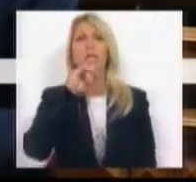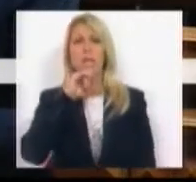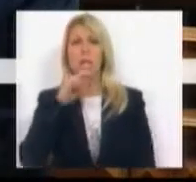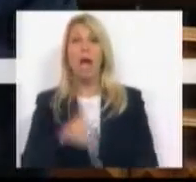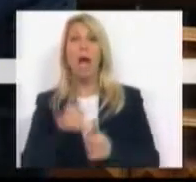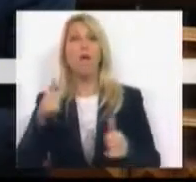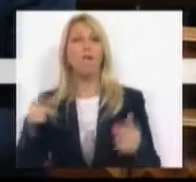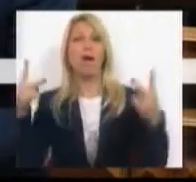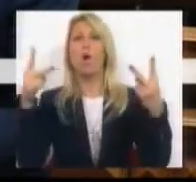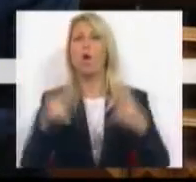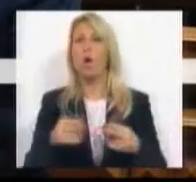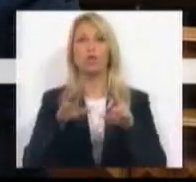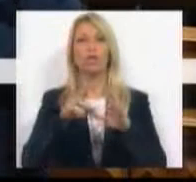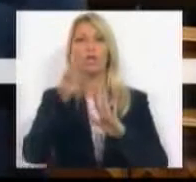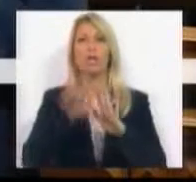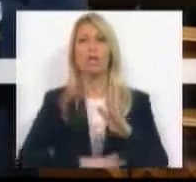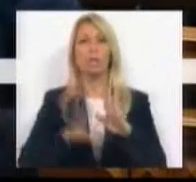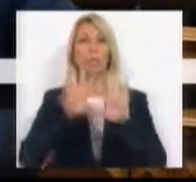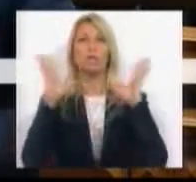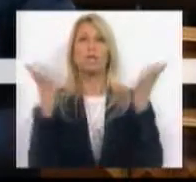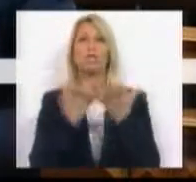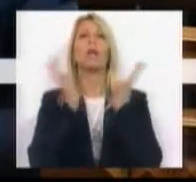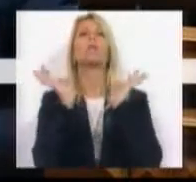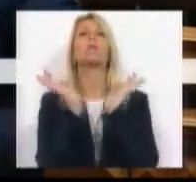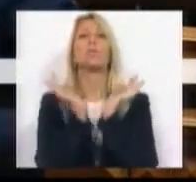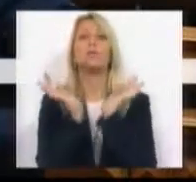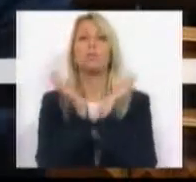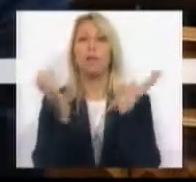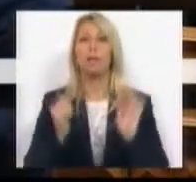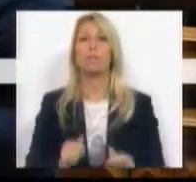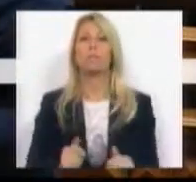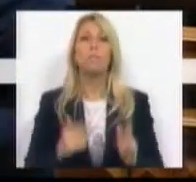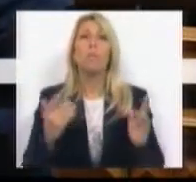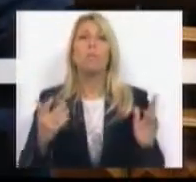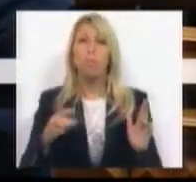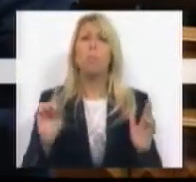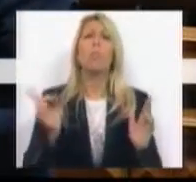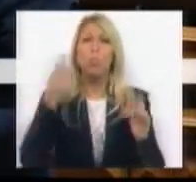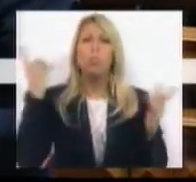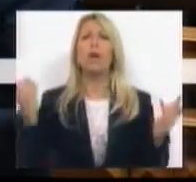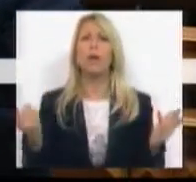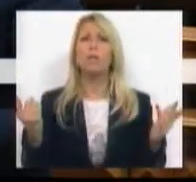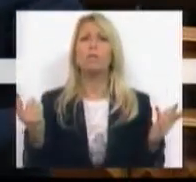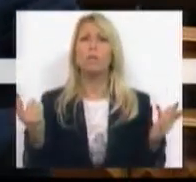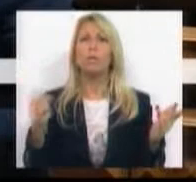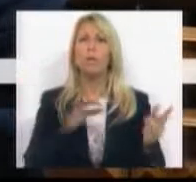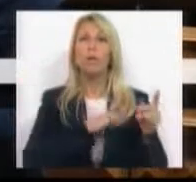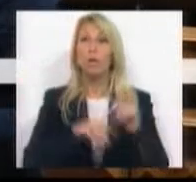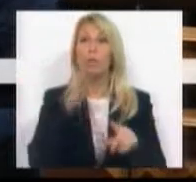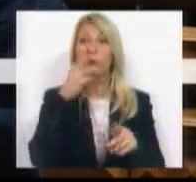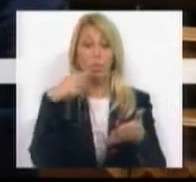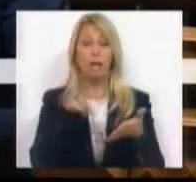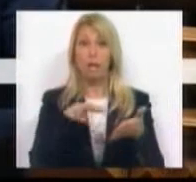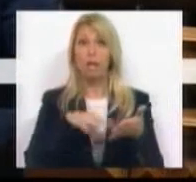cortes no regime geral de segurança social. Por acaso o senhor deputado leu isto e está